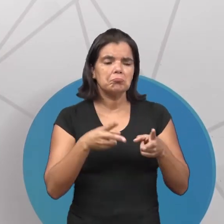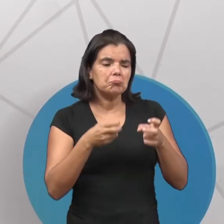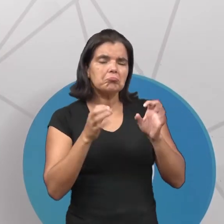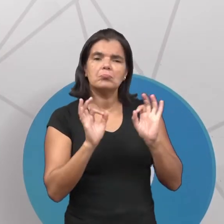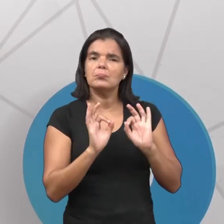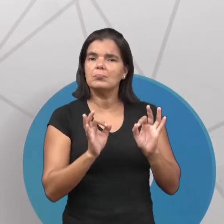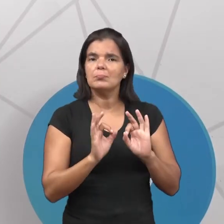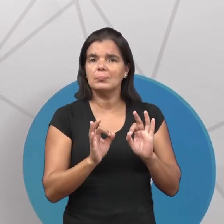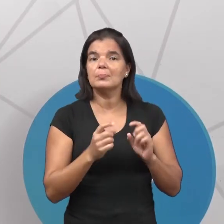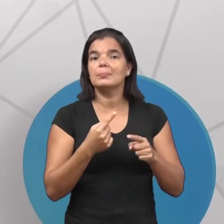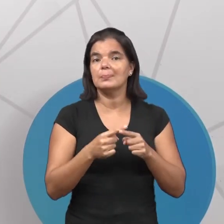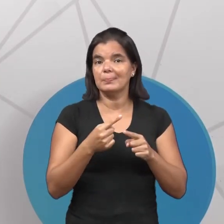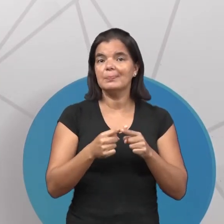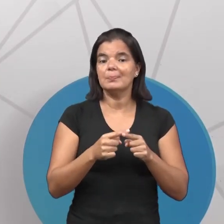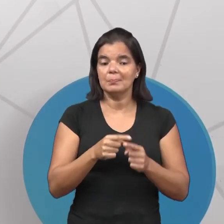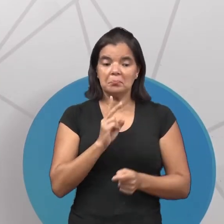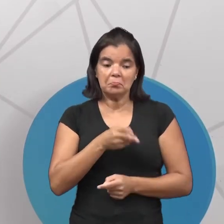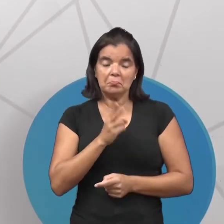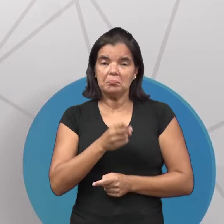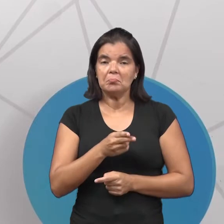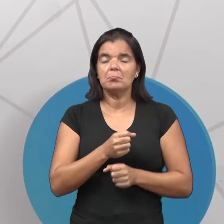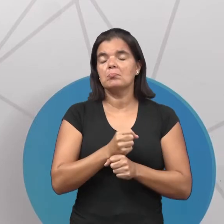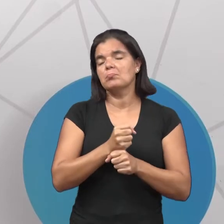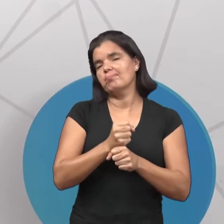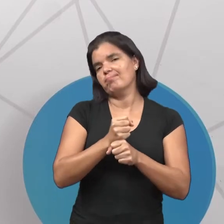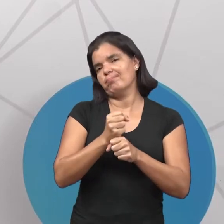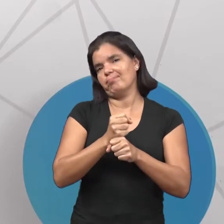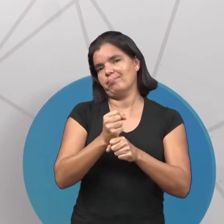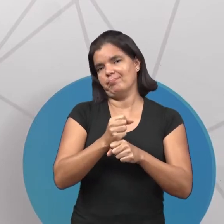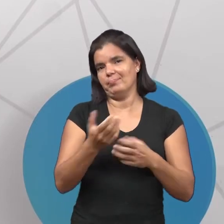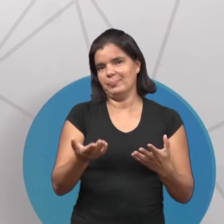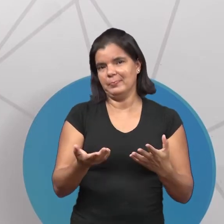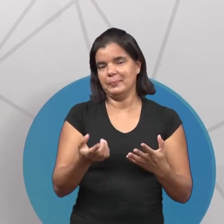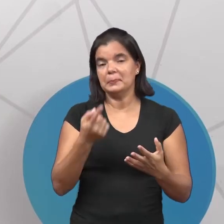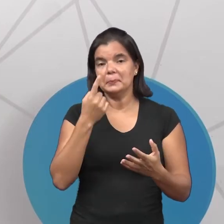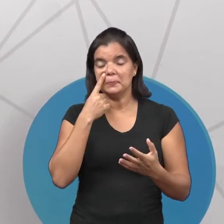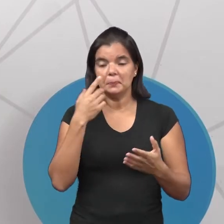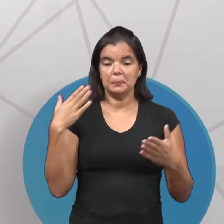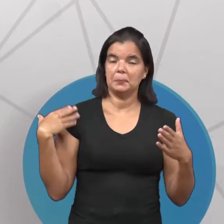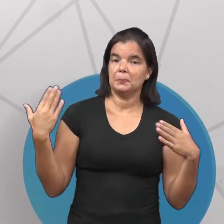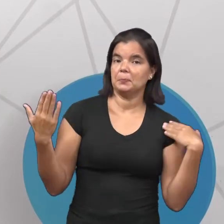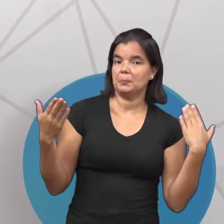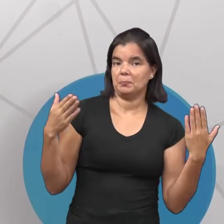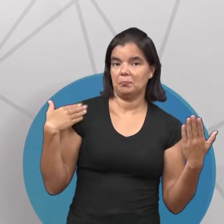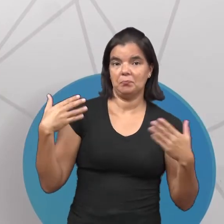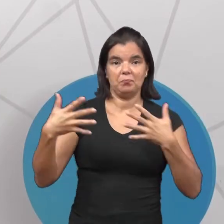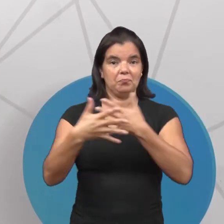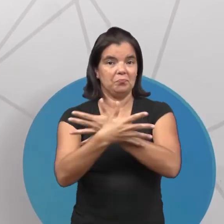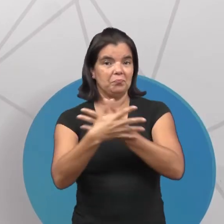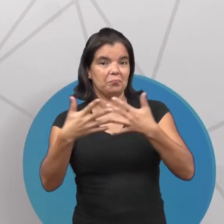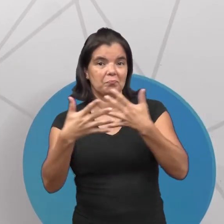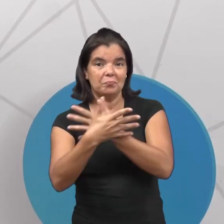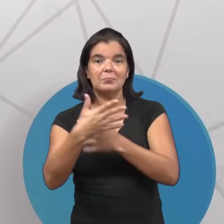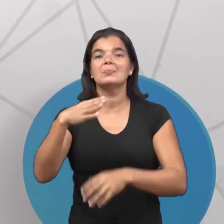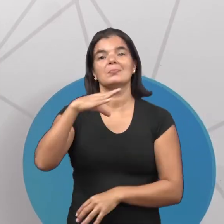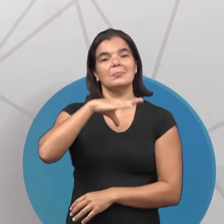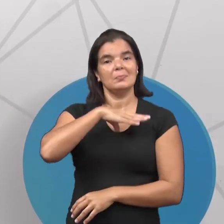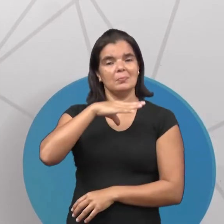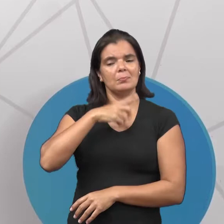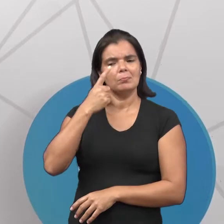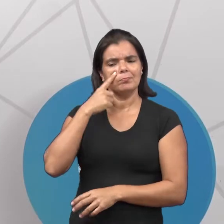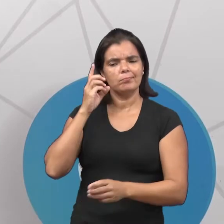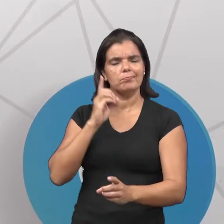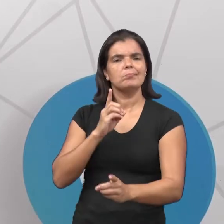desapercebidos, porque elas estão ali já há algum tempo. Quando nós passeamos pelo centro de uma cidade, por exemplo, nós